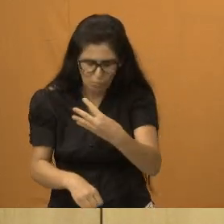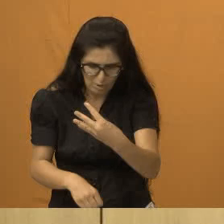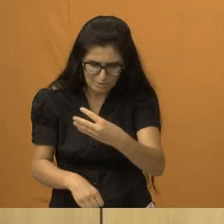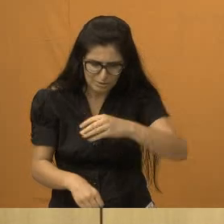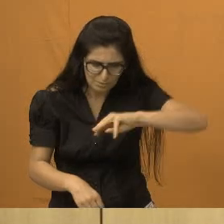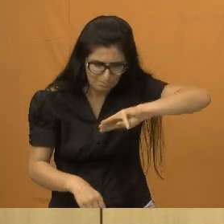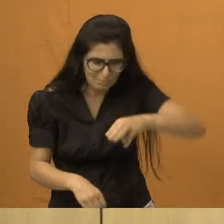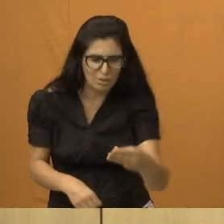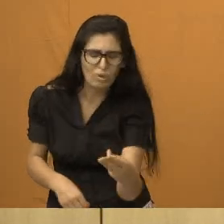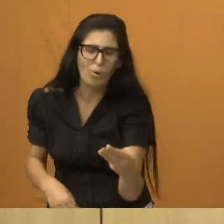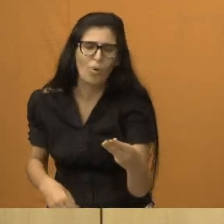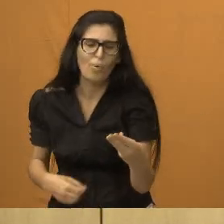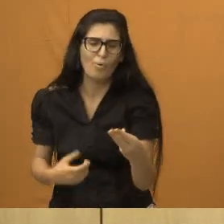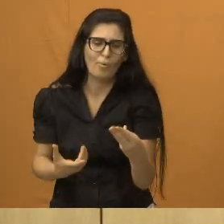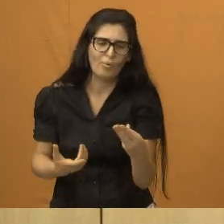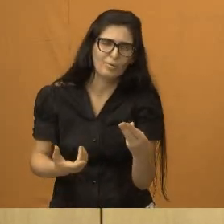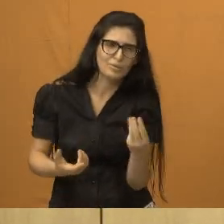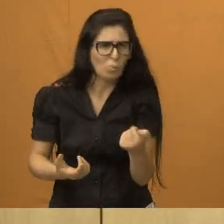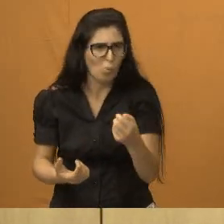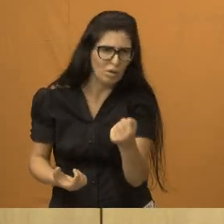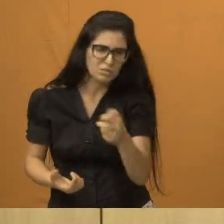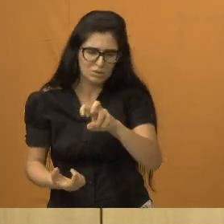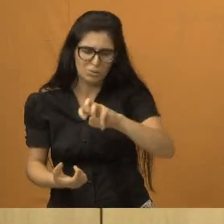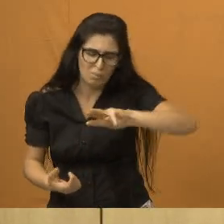5 milhões